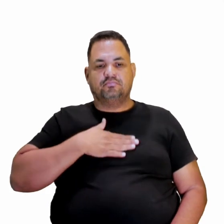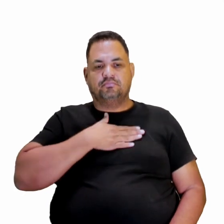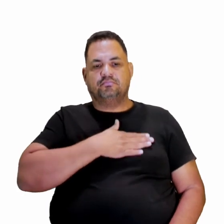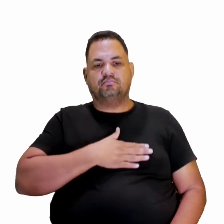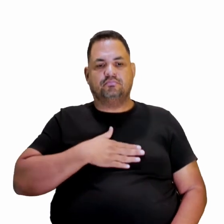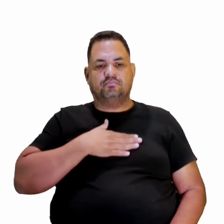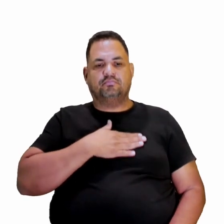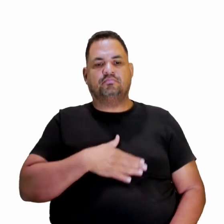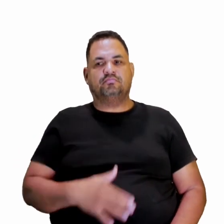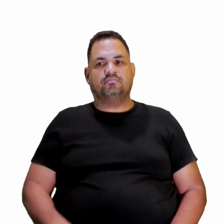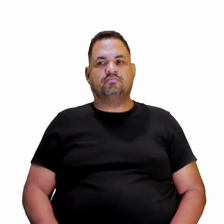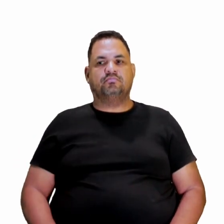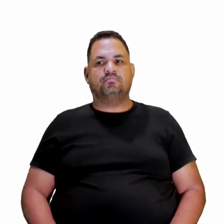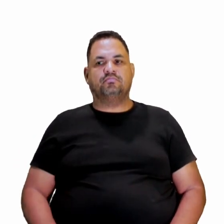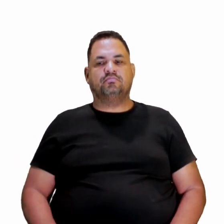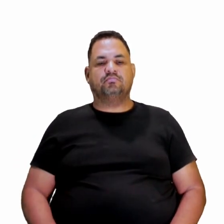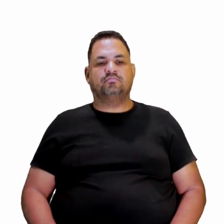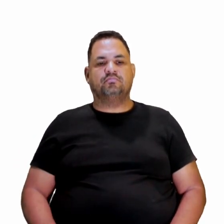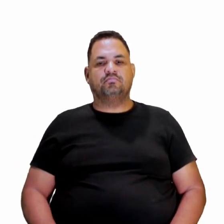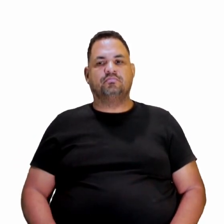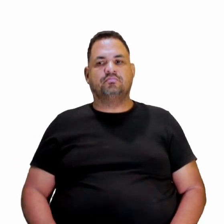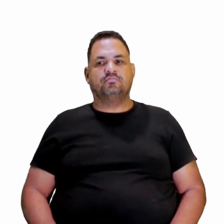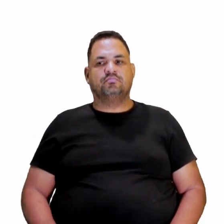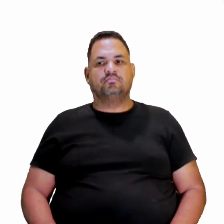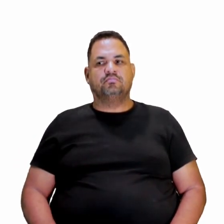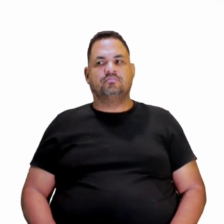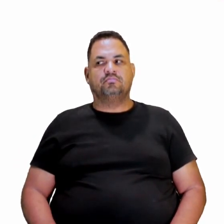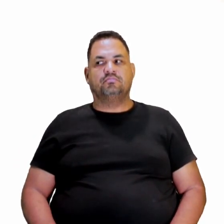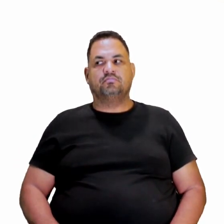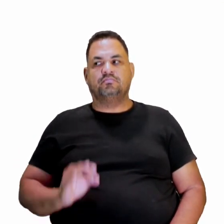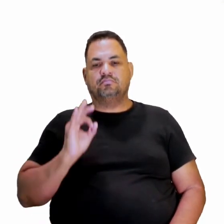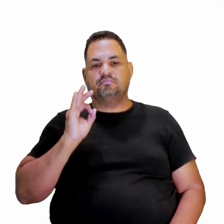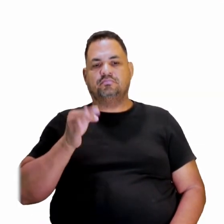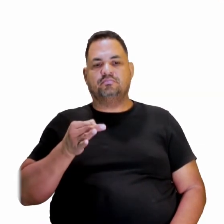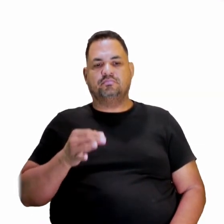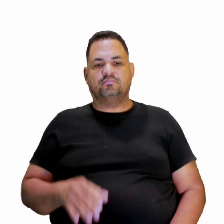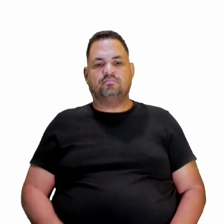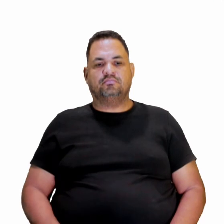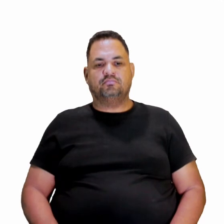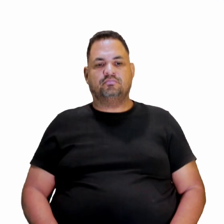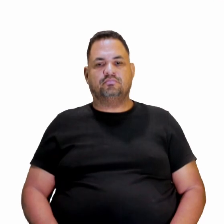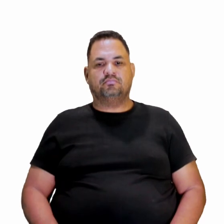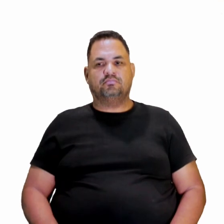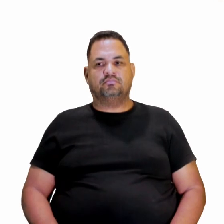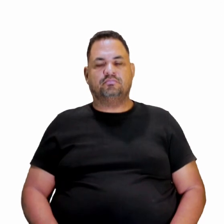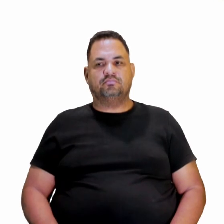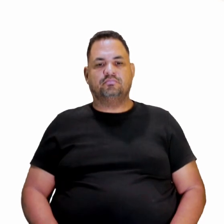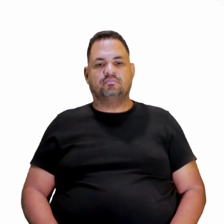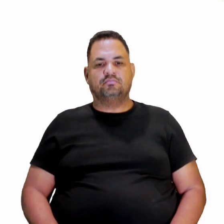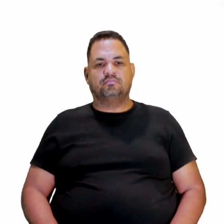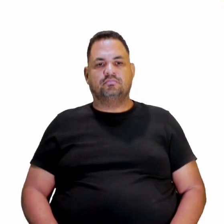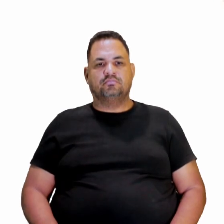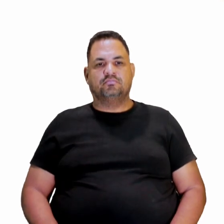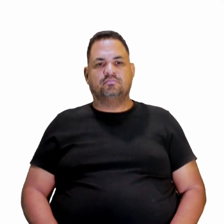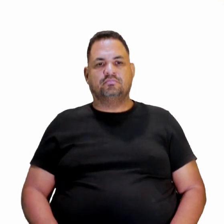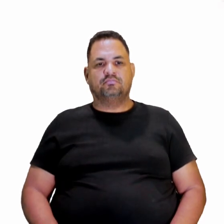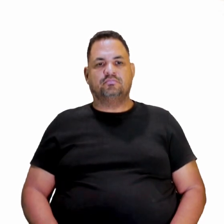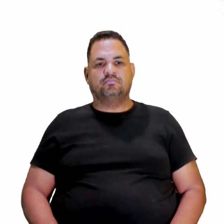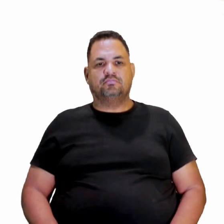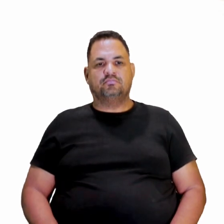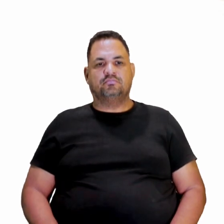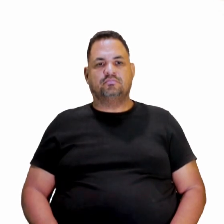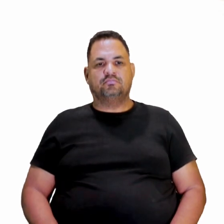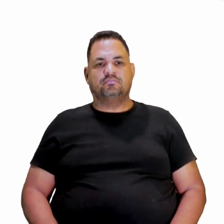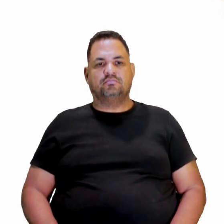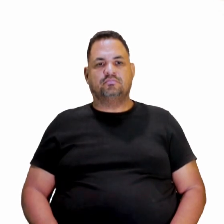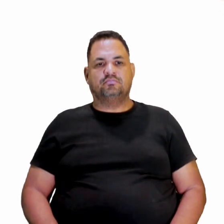Did you like it? Você gostou? Certo? E olha só, vamos lá para